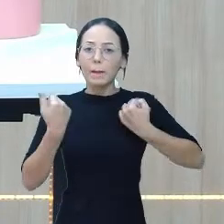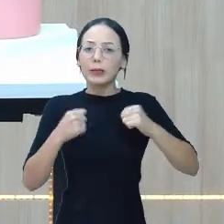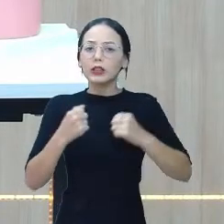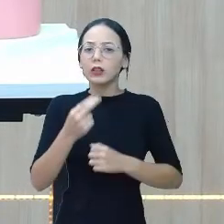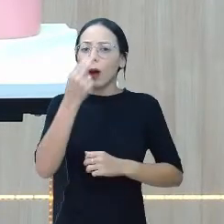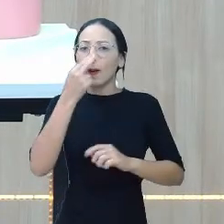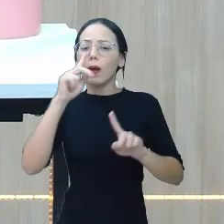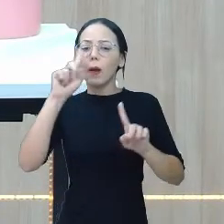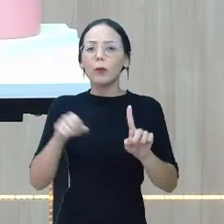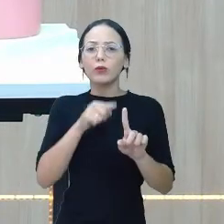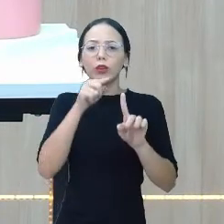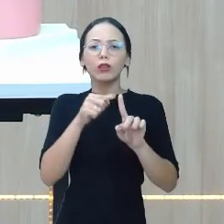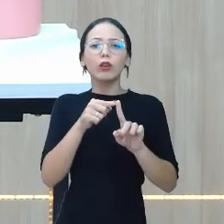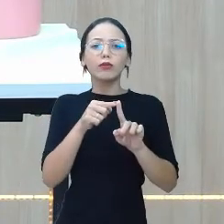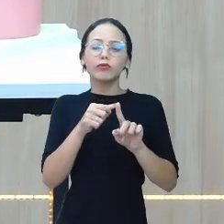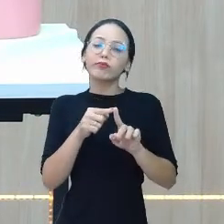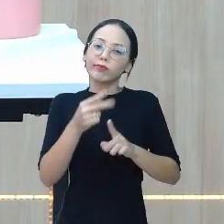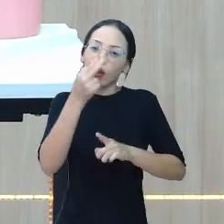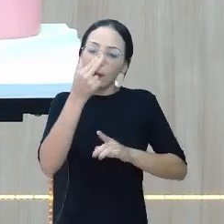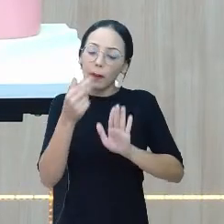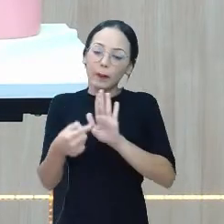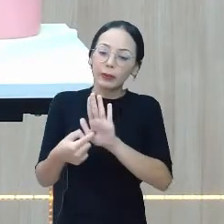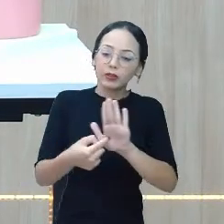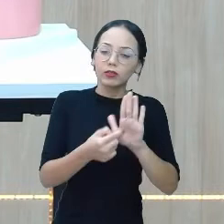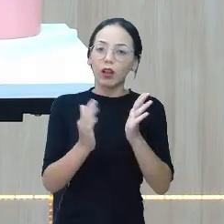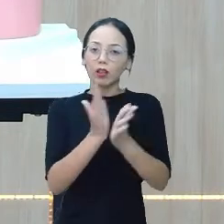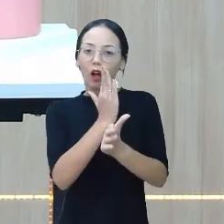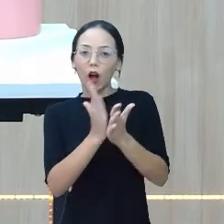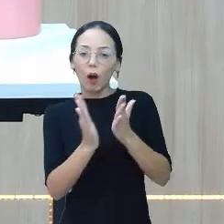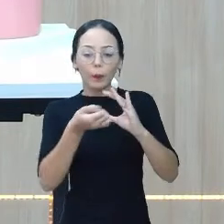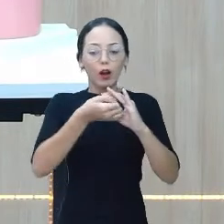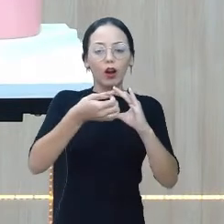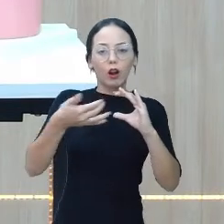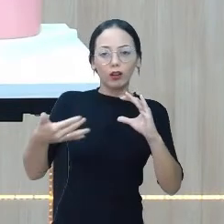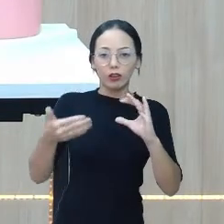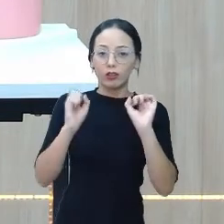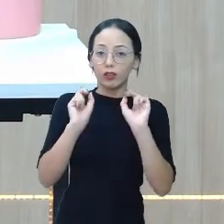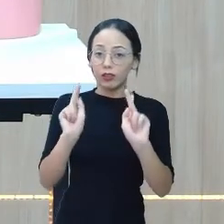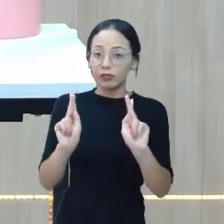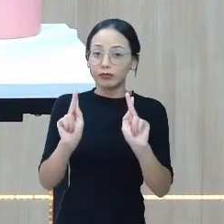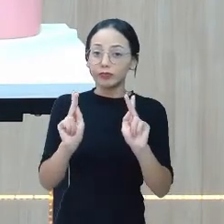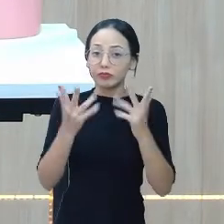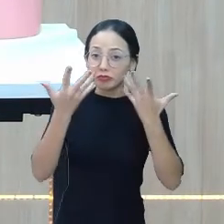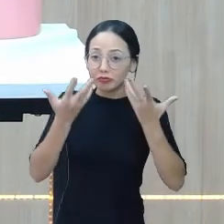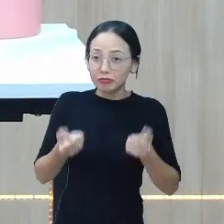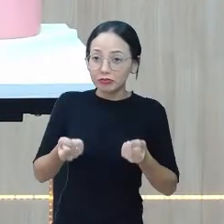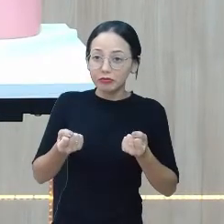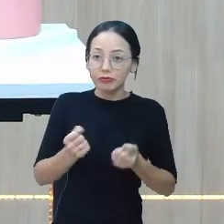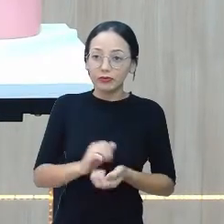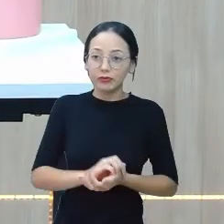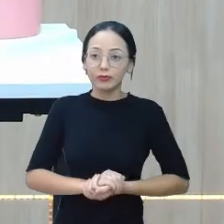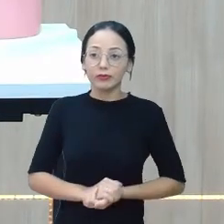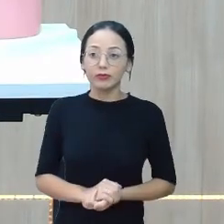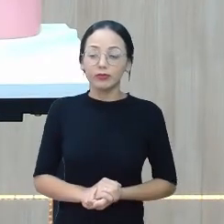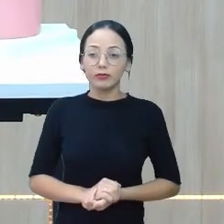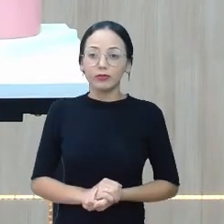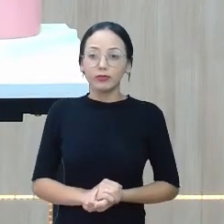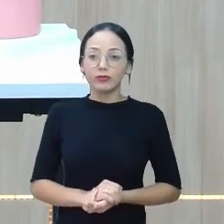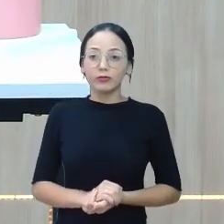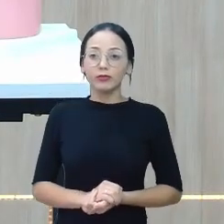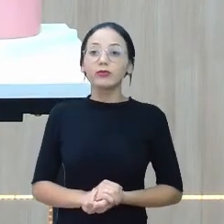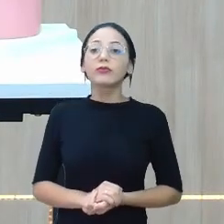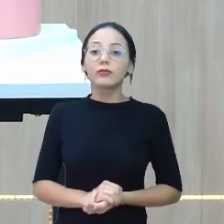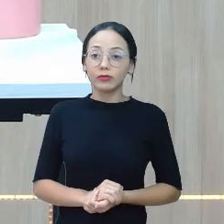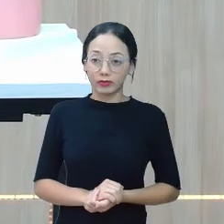objetivo, mesmo que eles apresentem algumas características, ok? Vamos lá. Mas